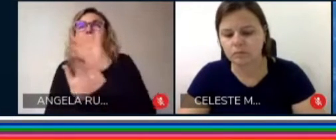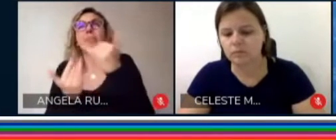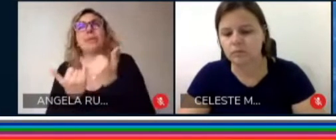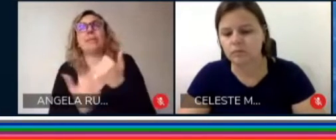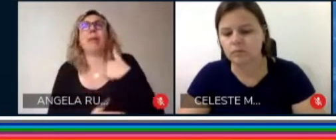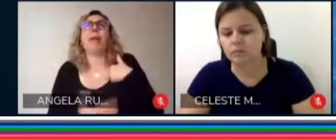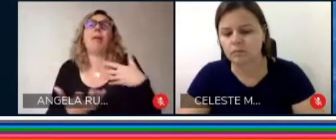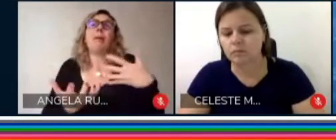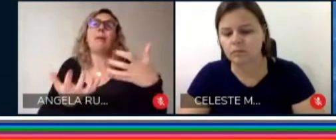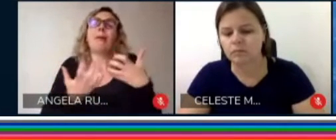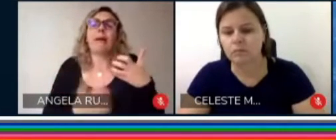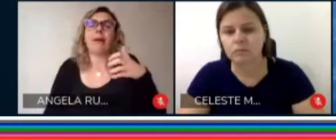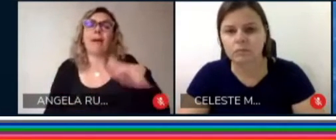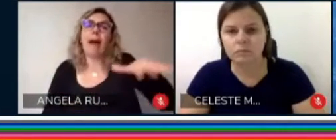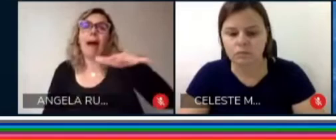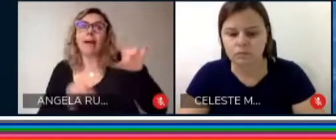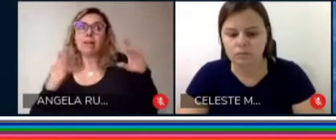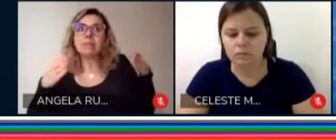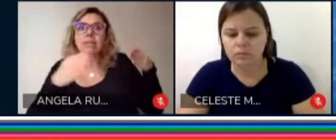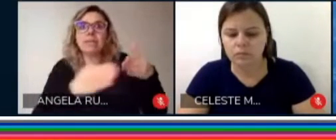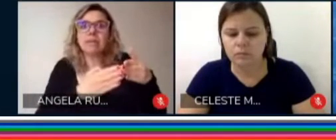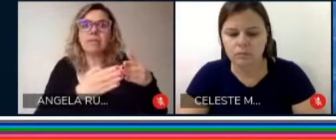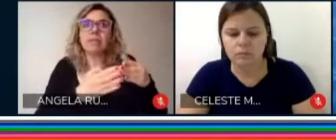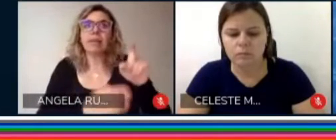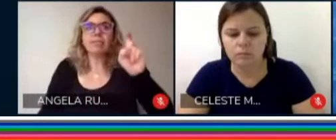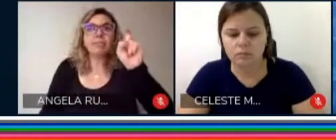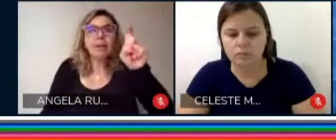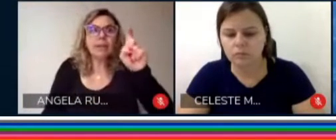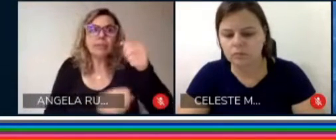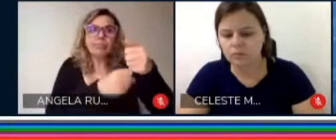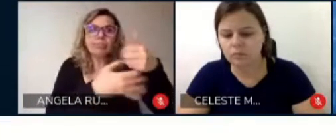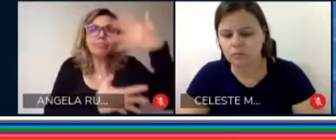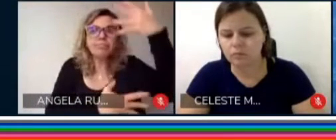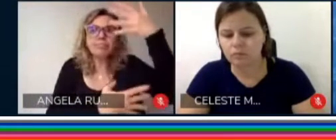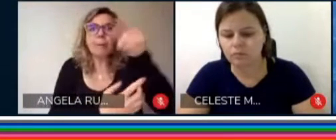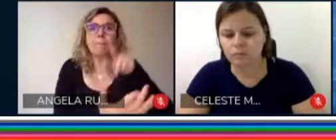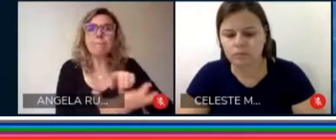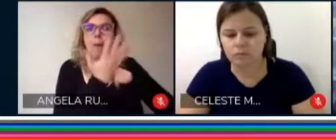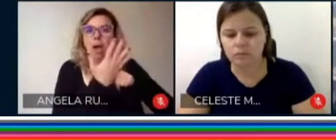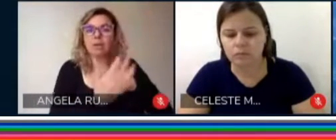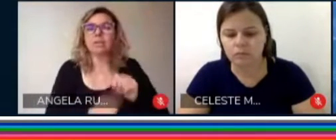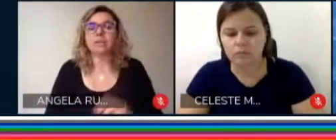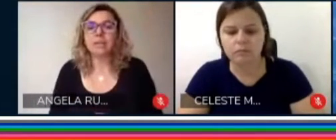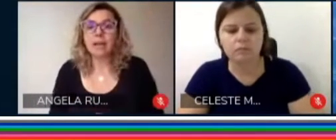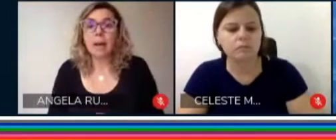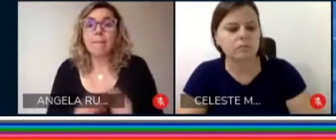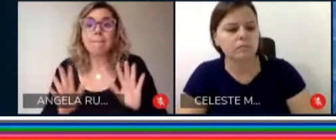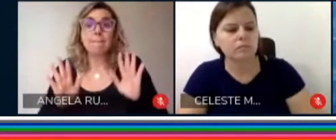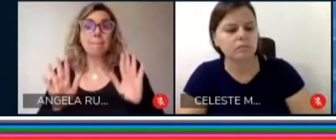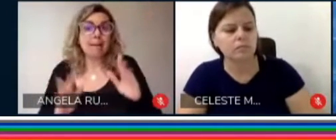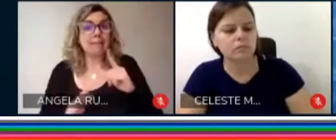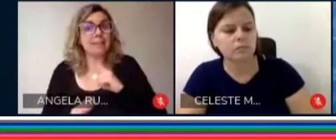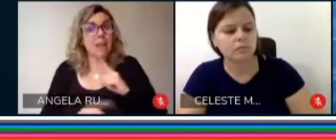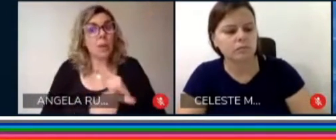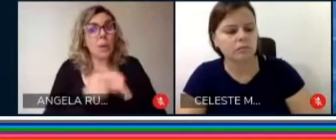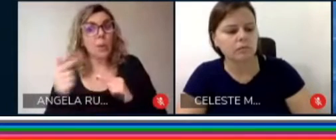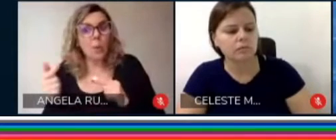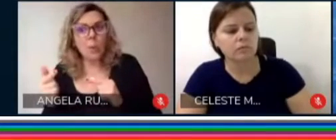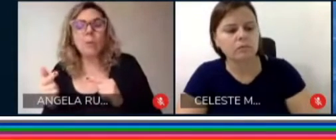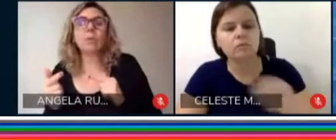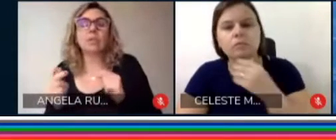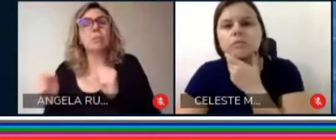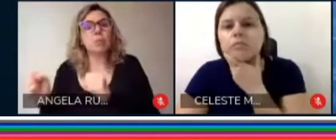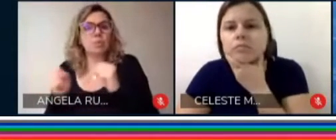quero de uma área específica, eu clico no botão, aí a fonte aparece. Mas existem também